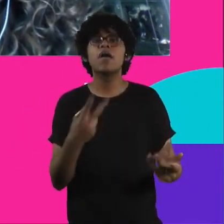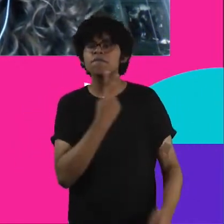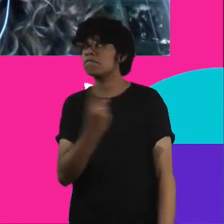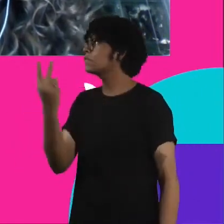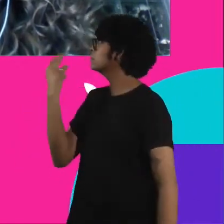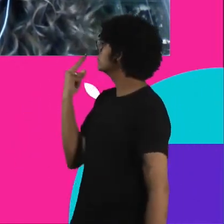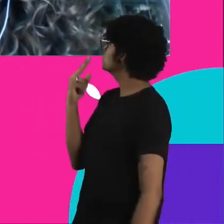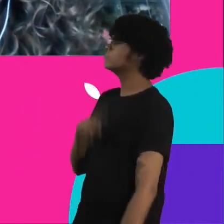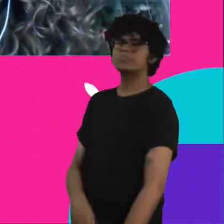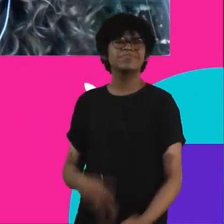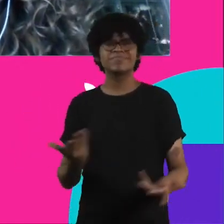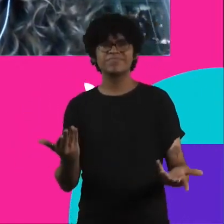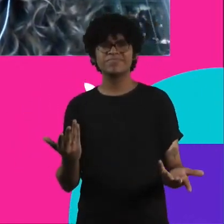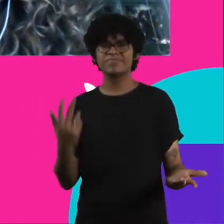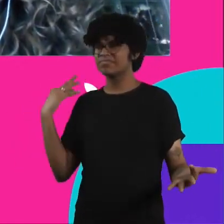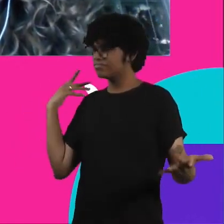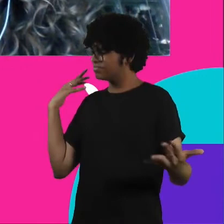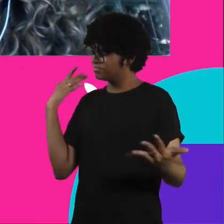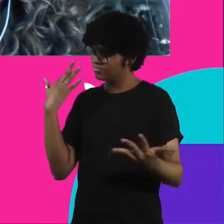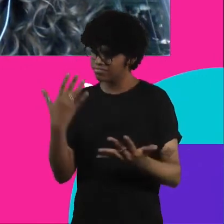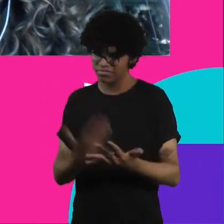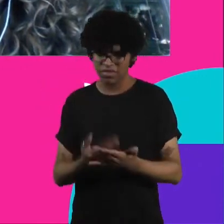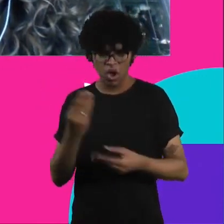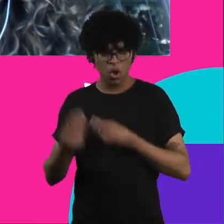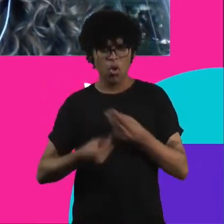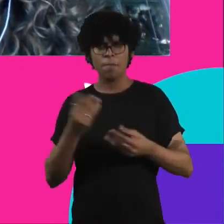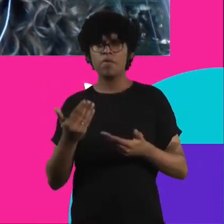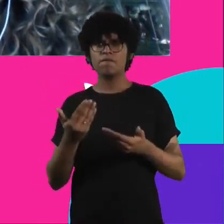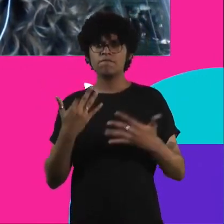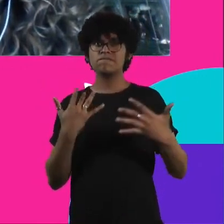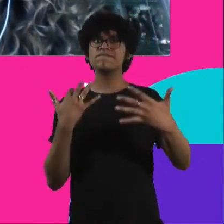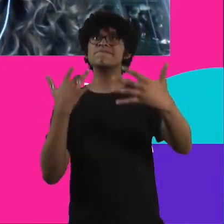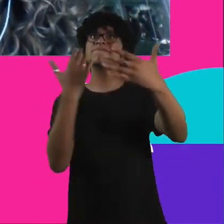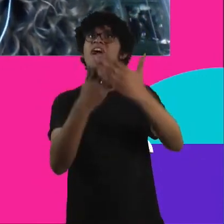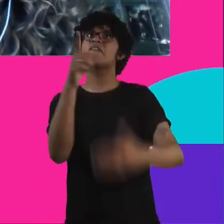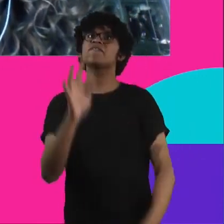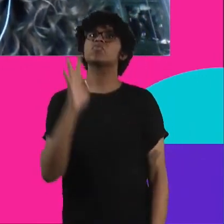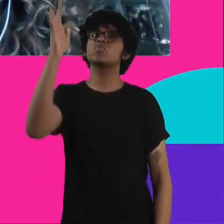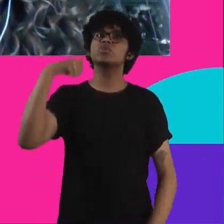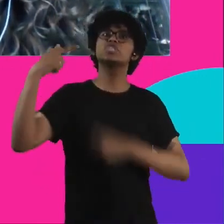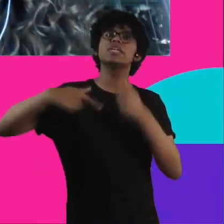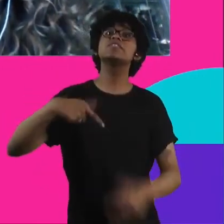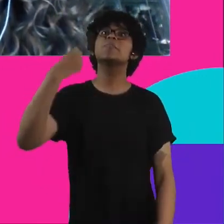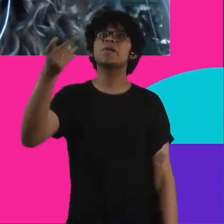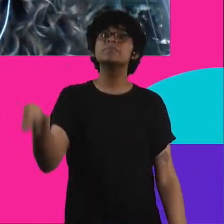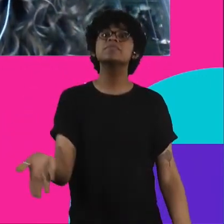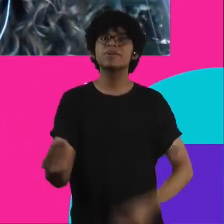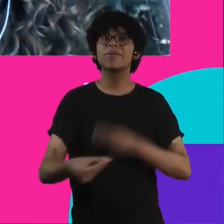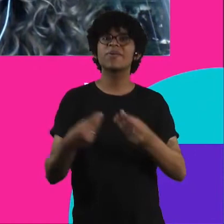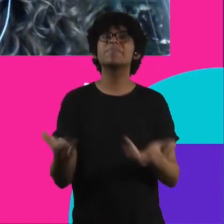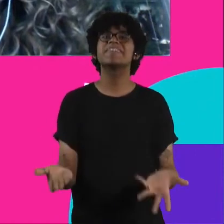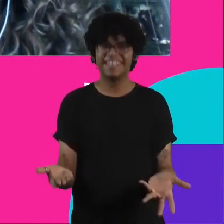está deixando e que tipo de rastro está sendo usado para construir a nossa próxima geração. A nossa próxima geração para a